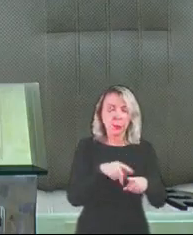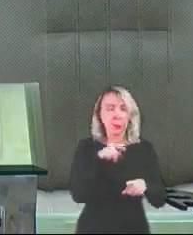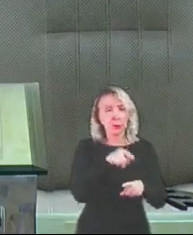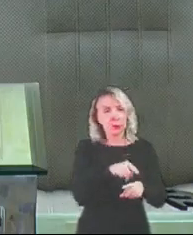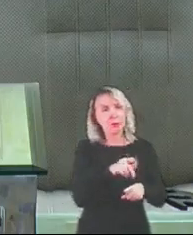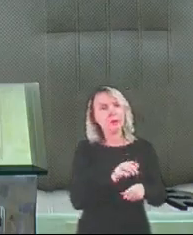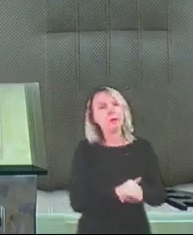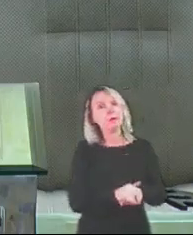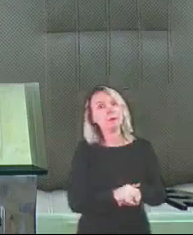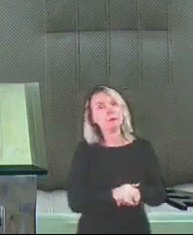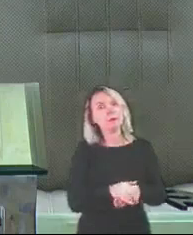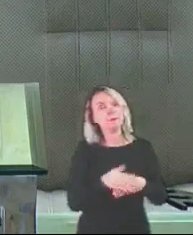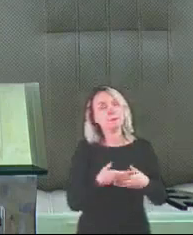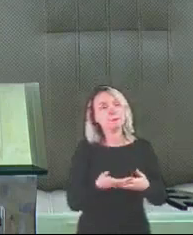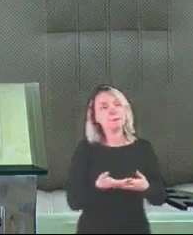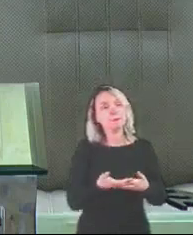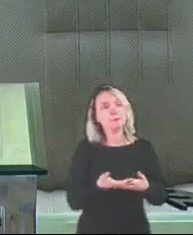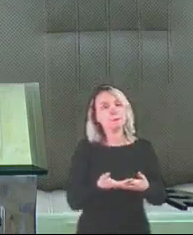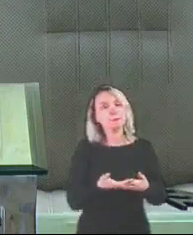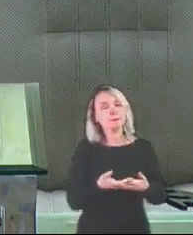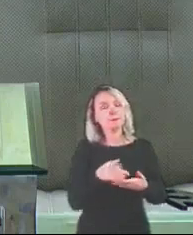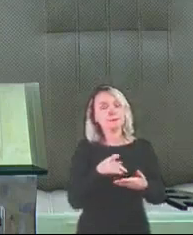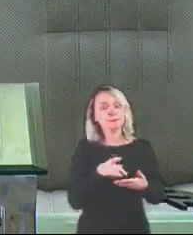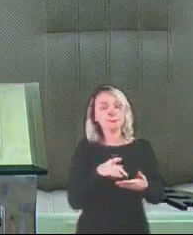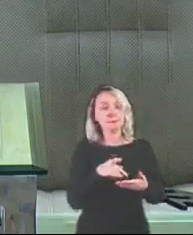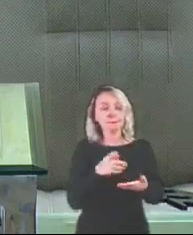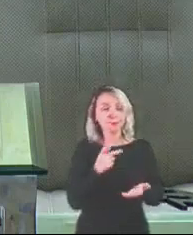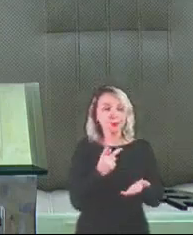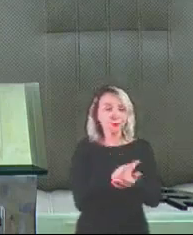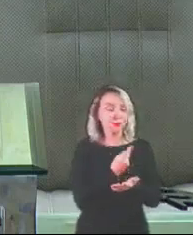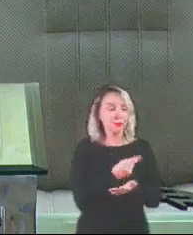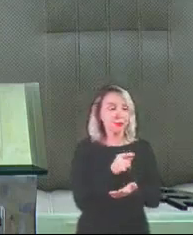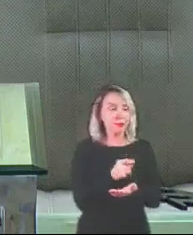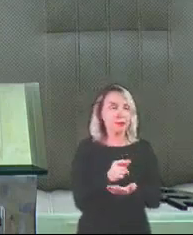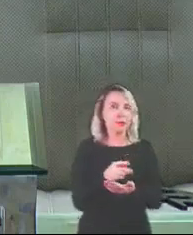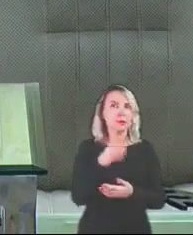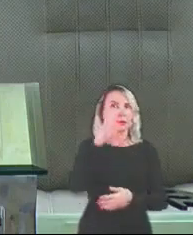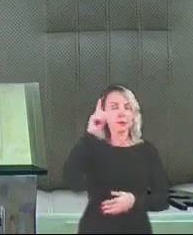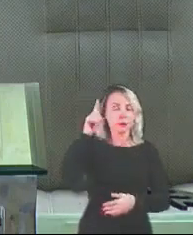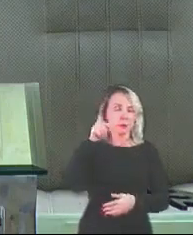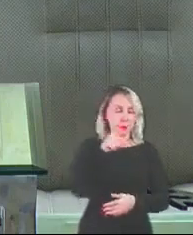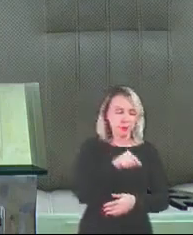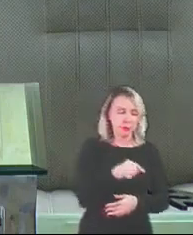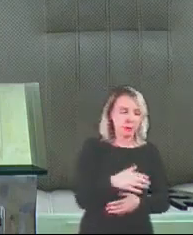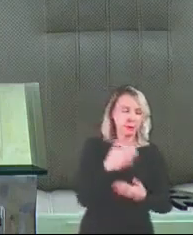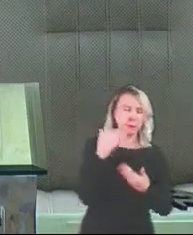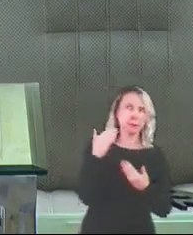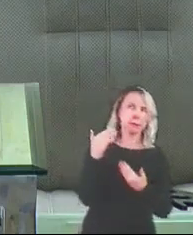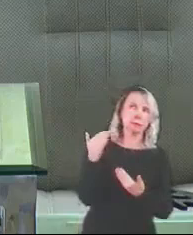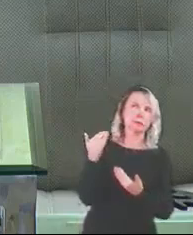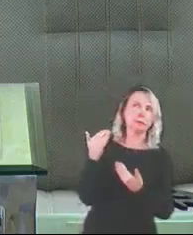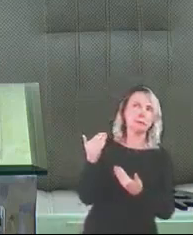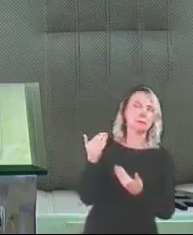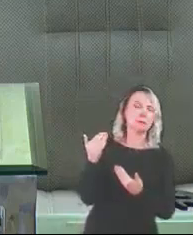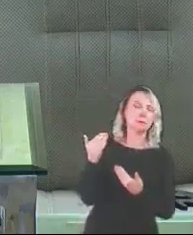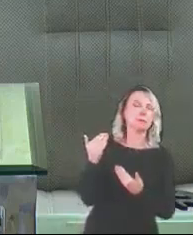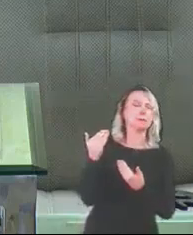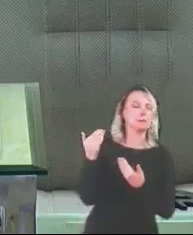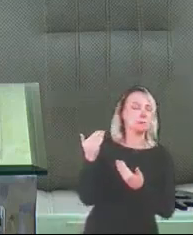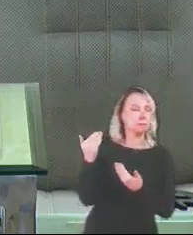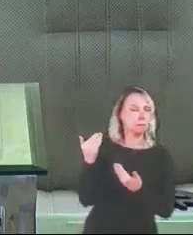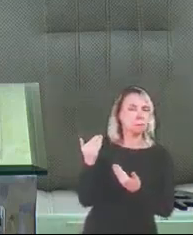de desconfiar de Deus, porque passou pela turbulência e ele achou que havia sido abandonado por